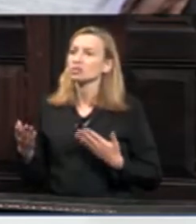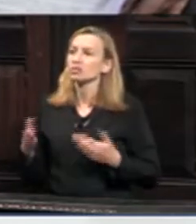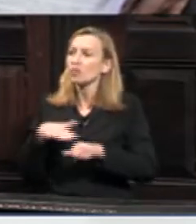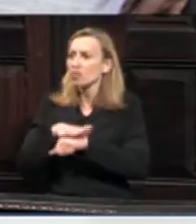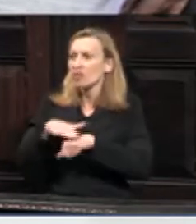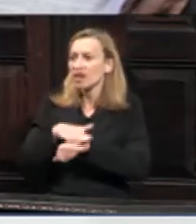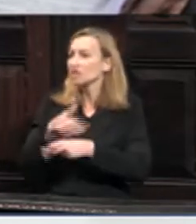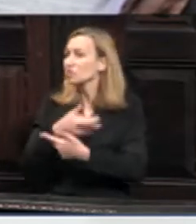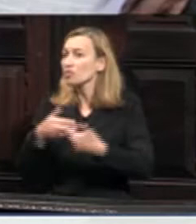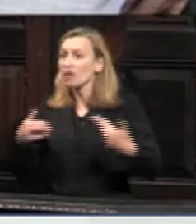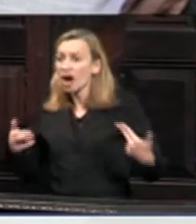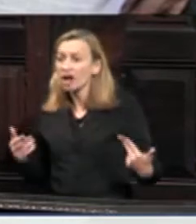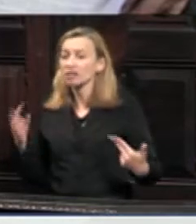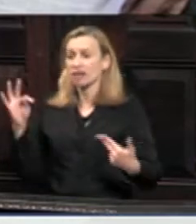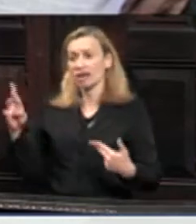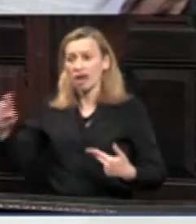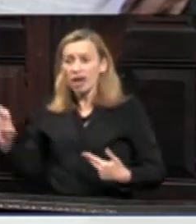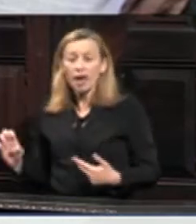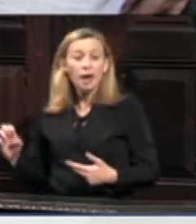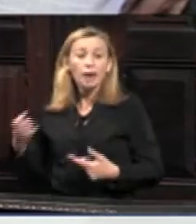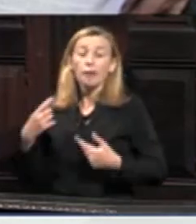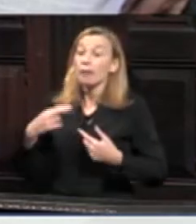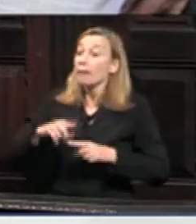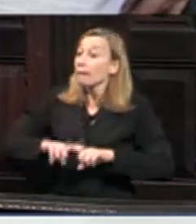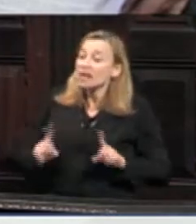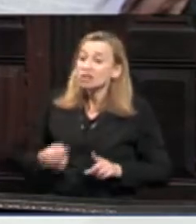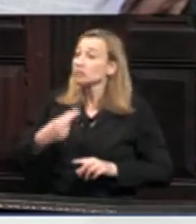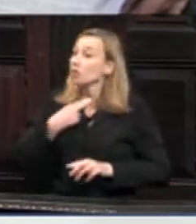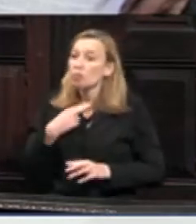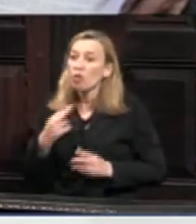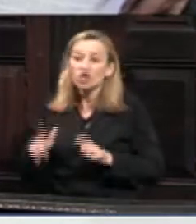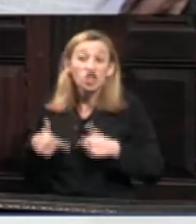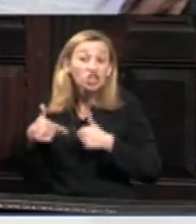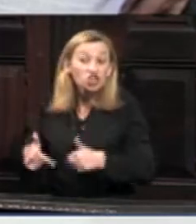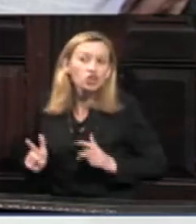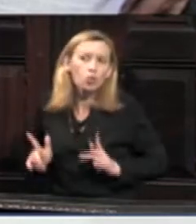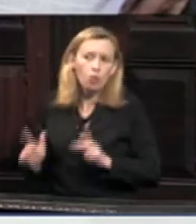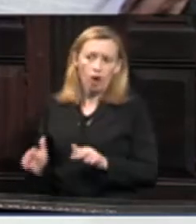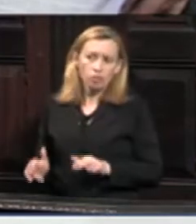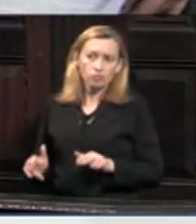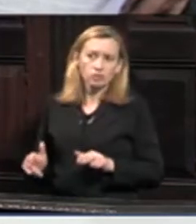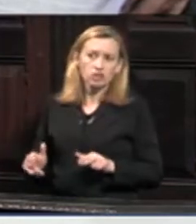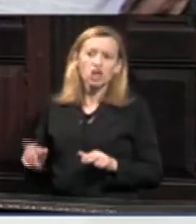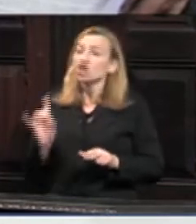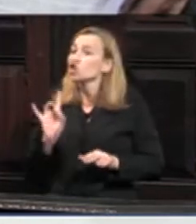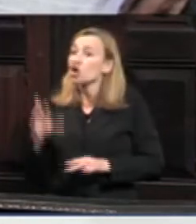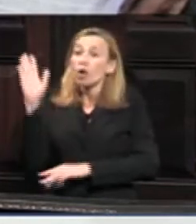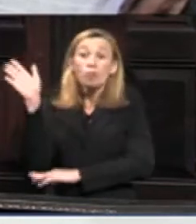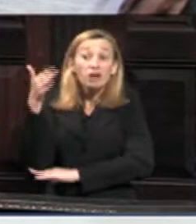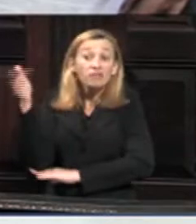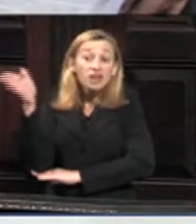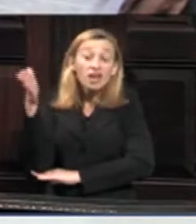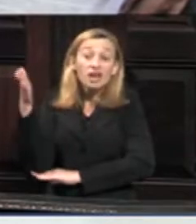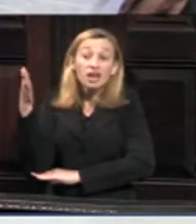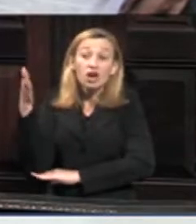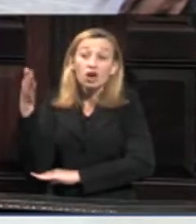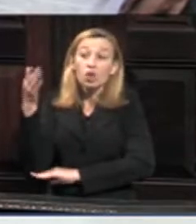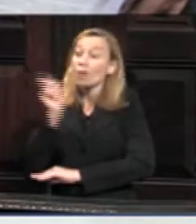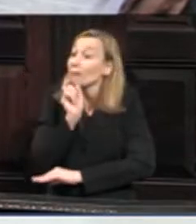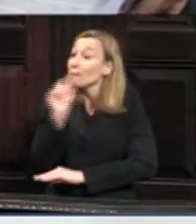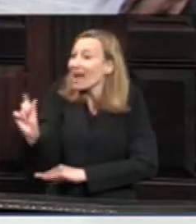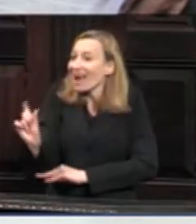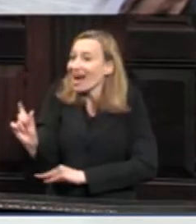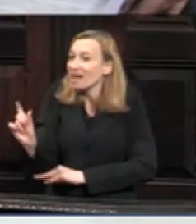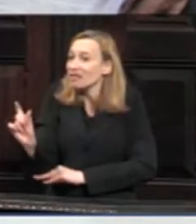juízes, mas não pode o TRE entrar numa universidade pública porque tem uma faixa com um tema e achar que essa faixa, por causa daquele tema, tem